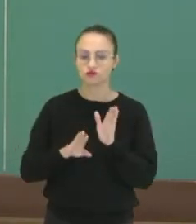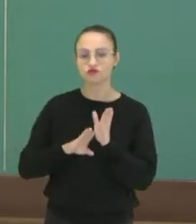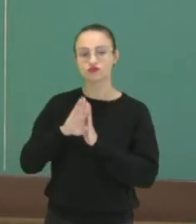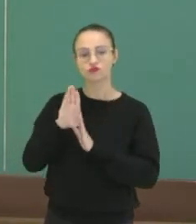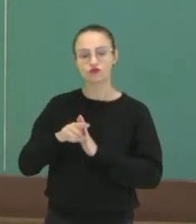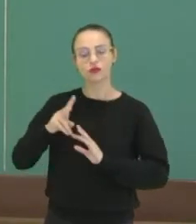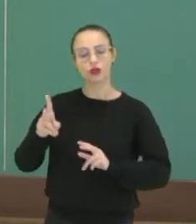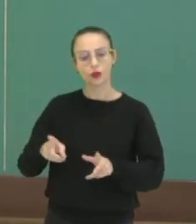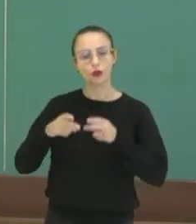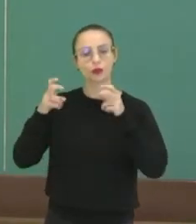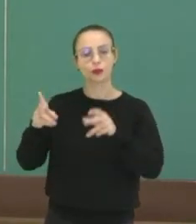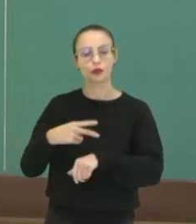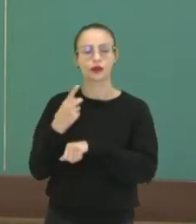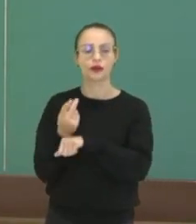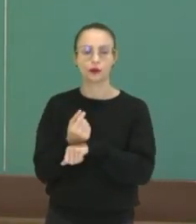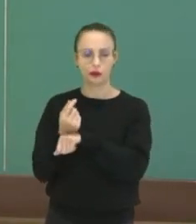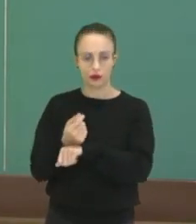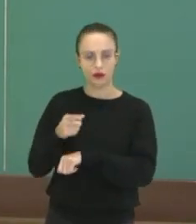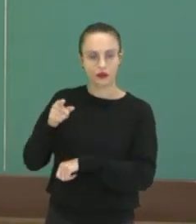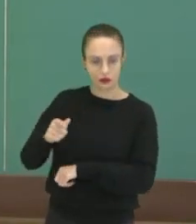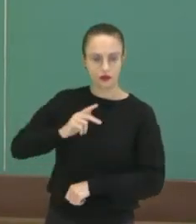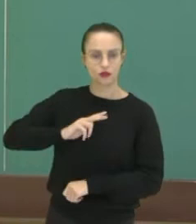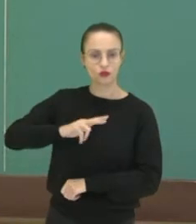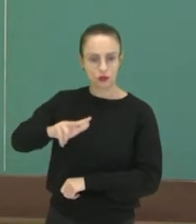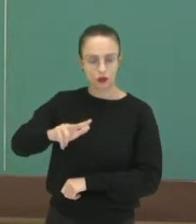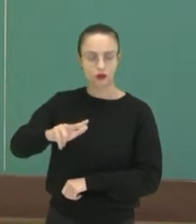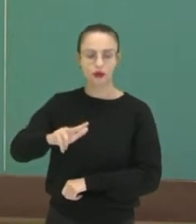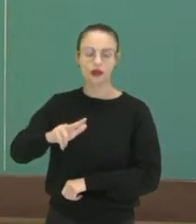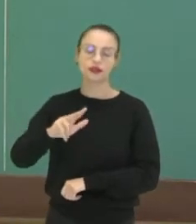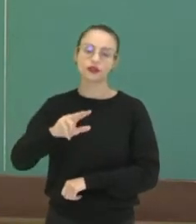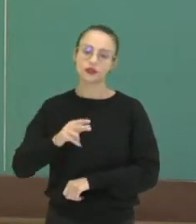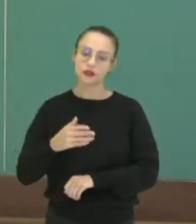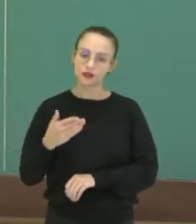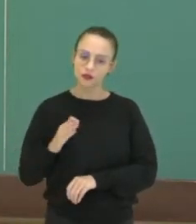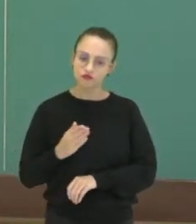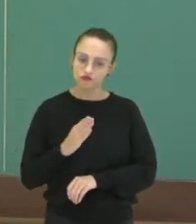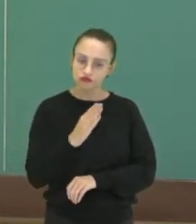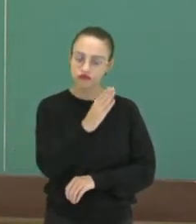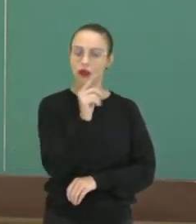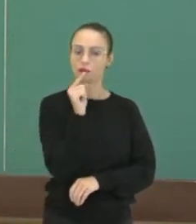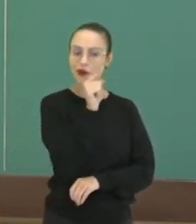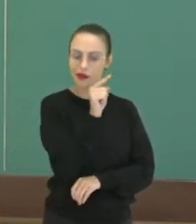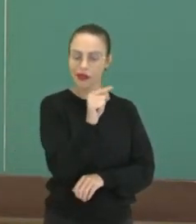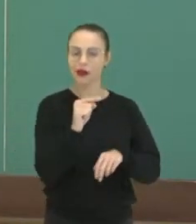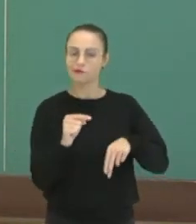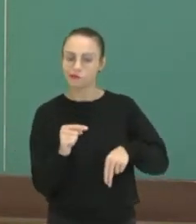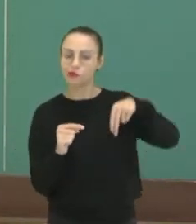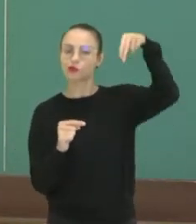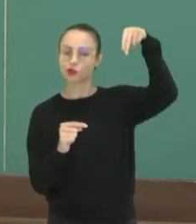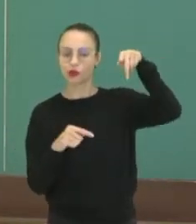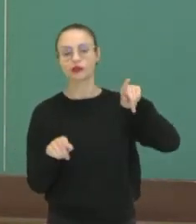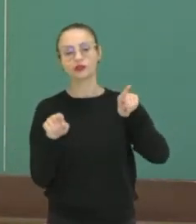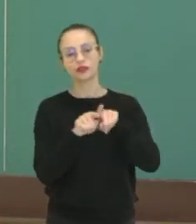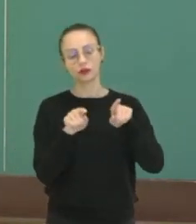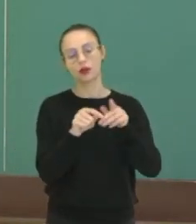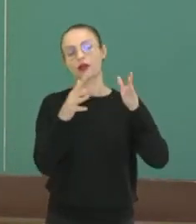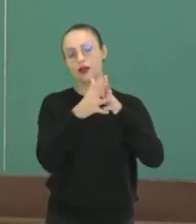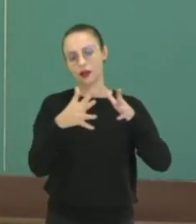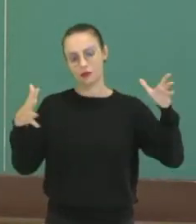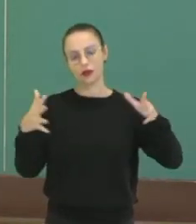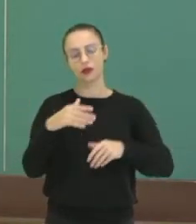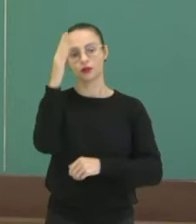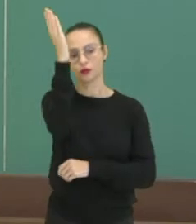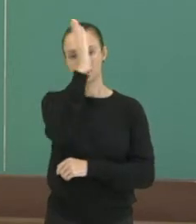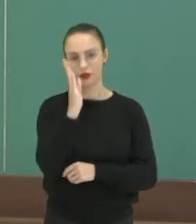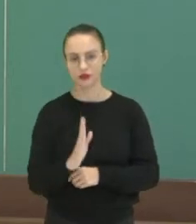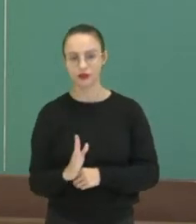exploração econômica por parte dos portugueses em direção ao interior, acaba se ampliando então o território brasileiro,